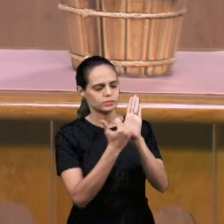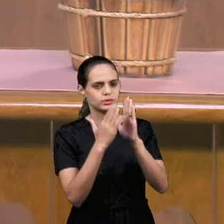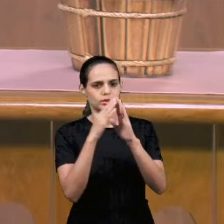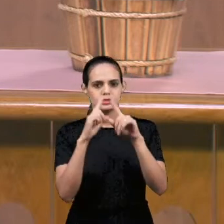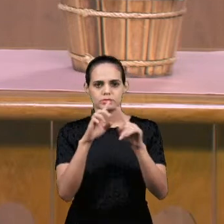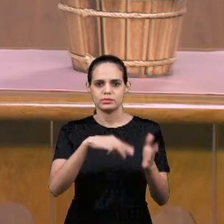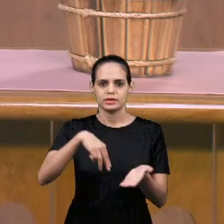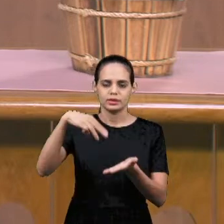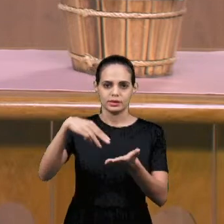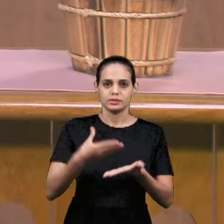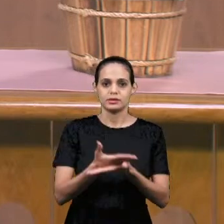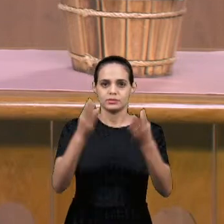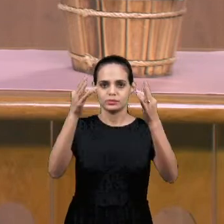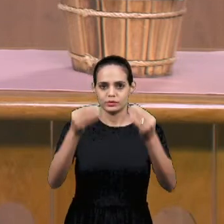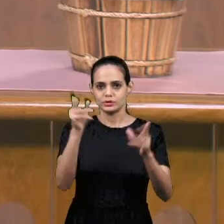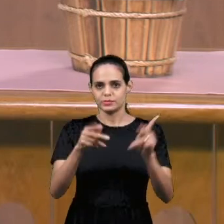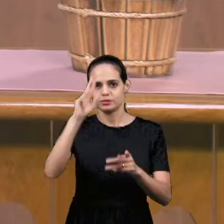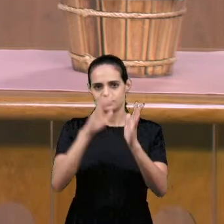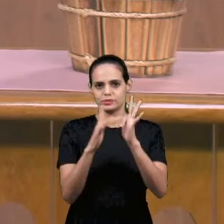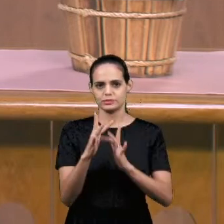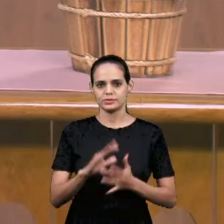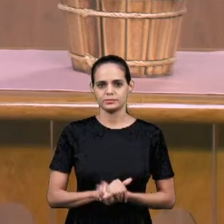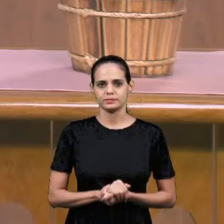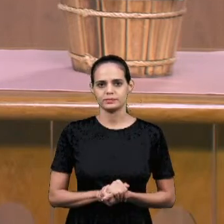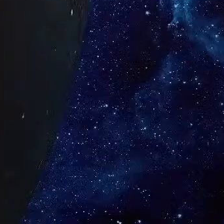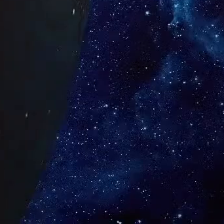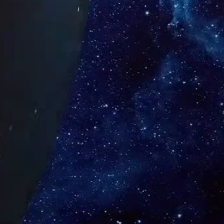A todos, a paz do Senhor Jesus.